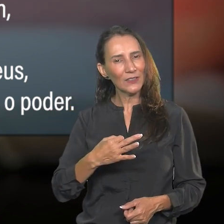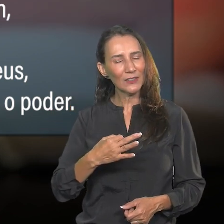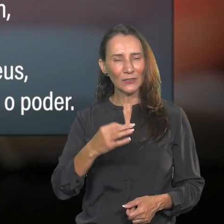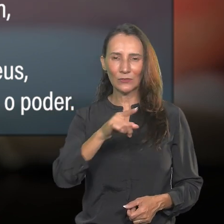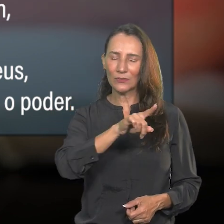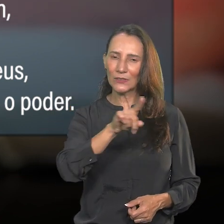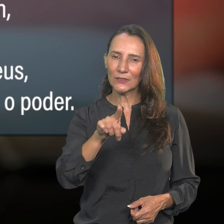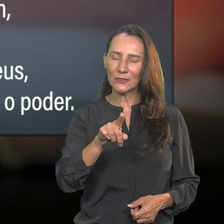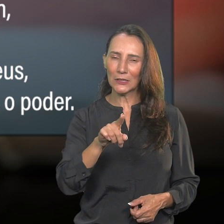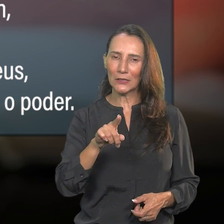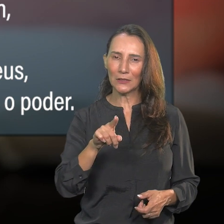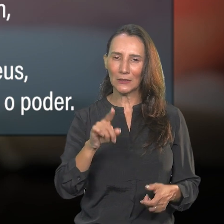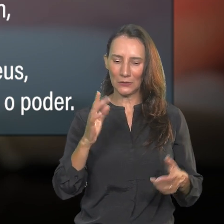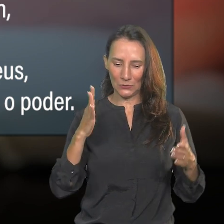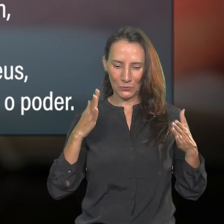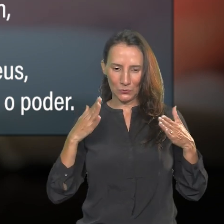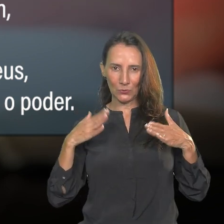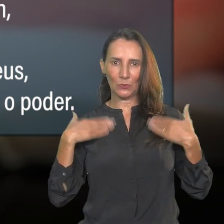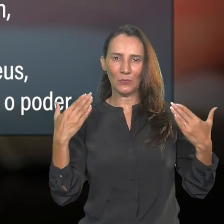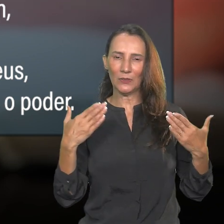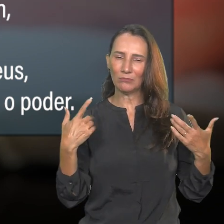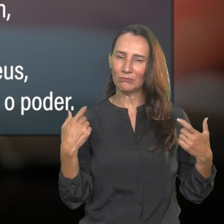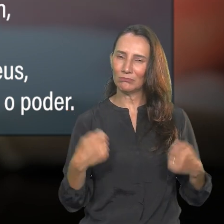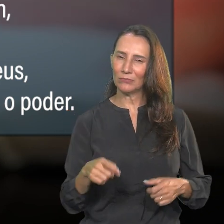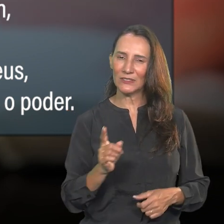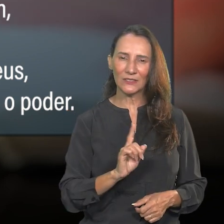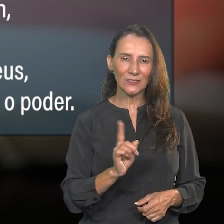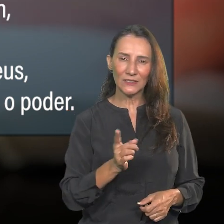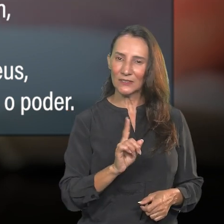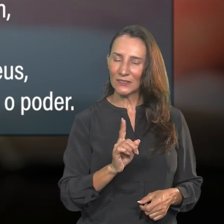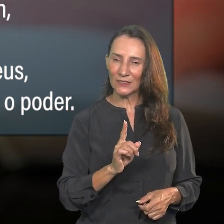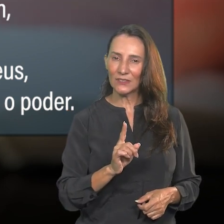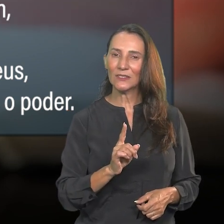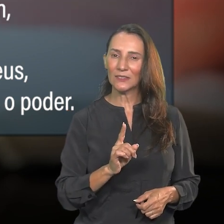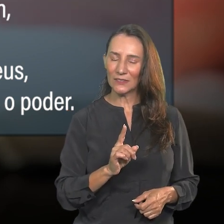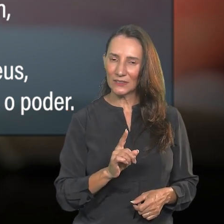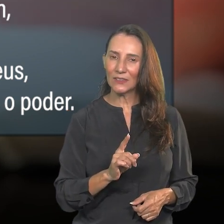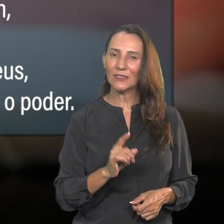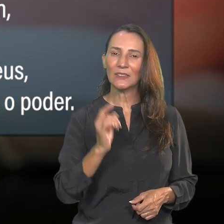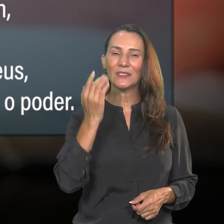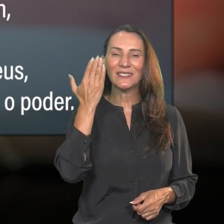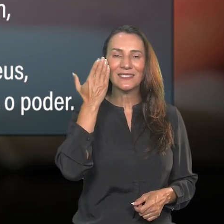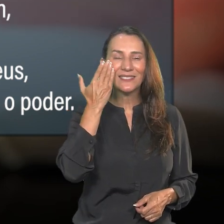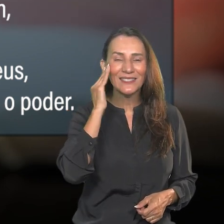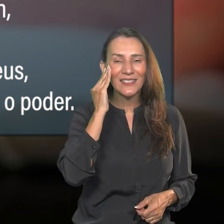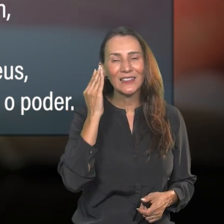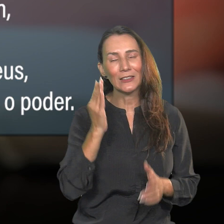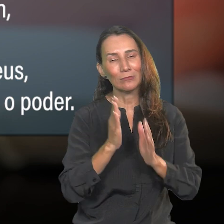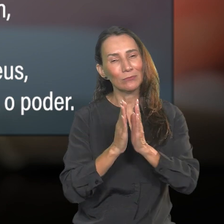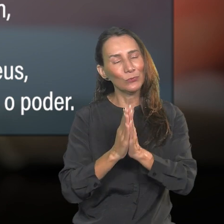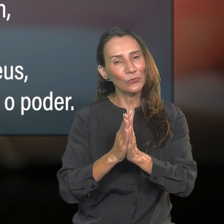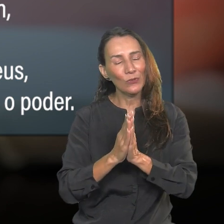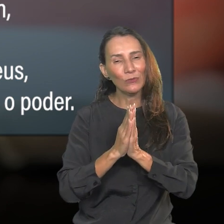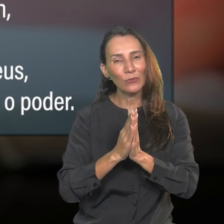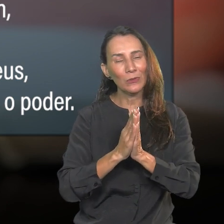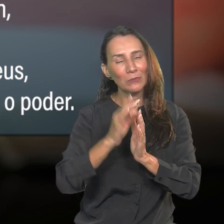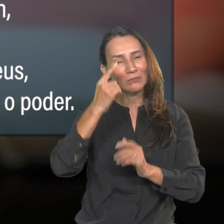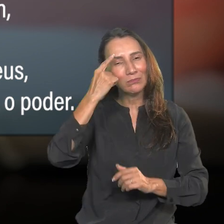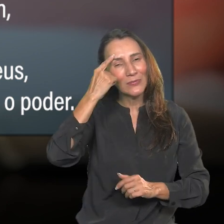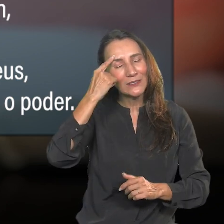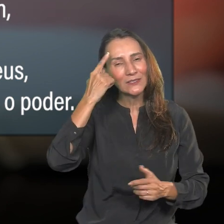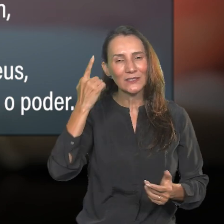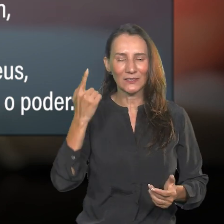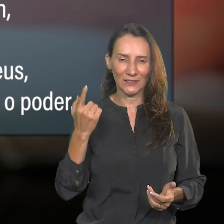não precisa ficar surpreso. Olha, essa sabe, porém, entenda, por favor,